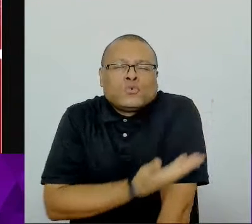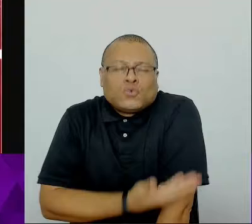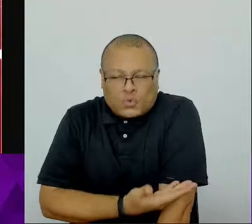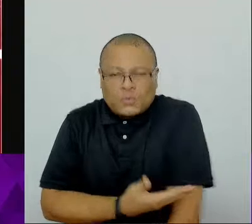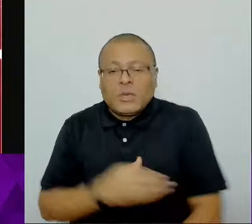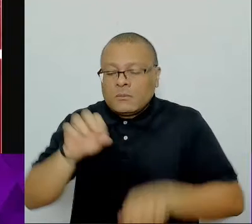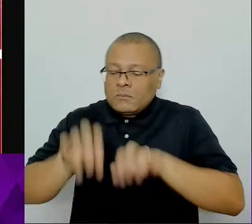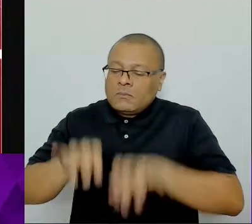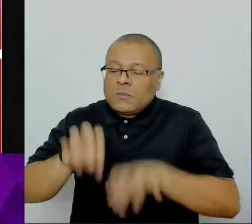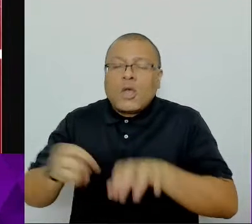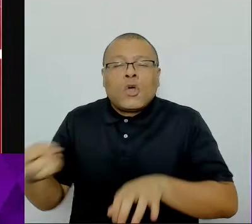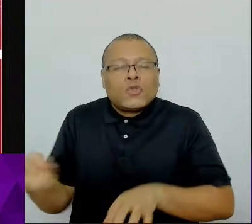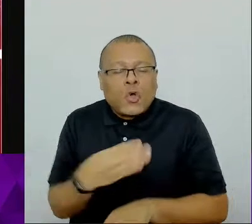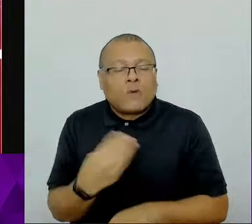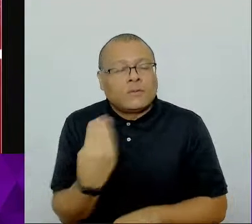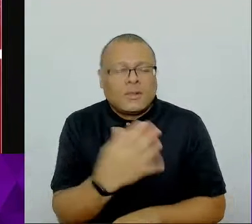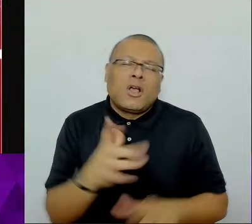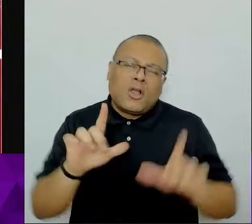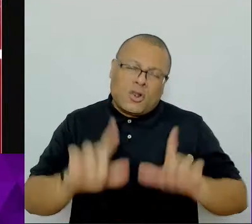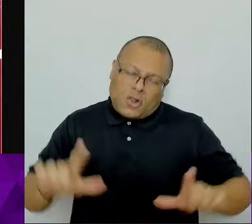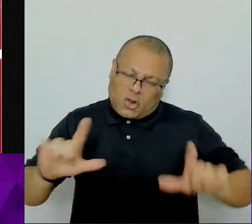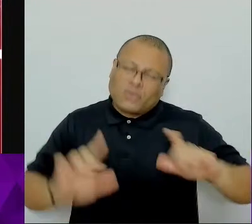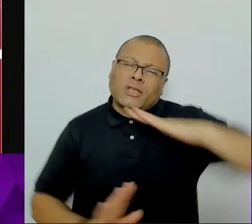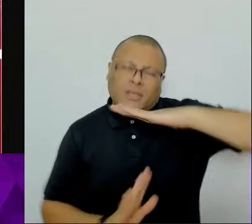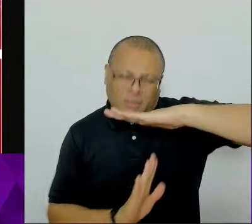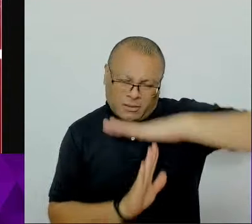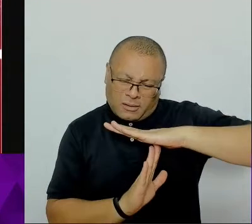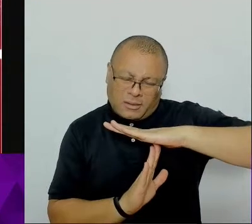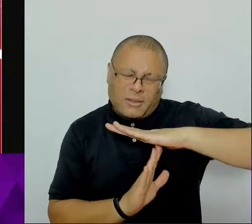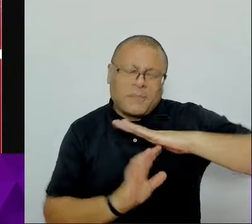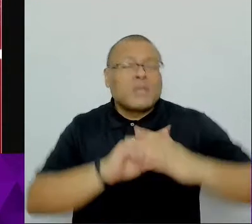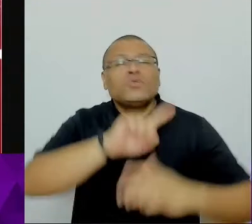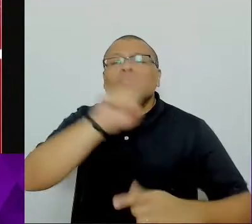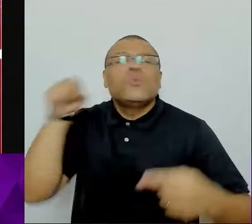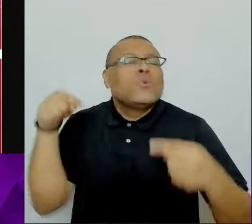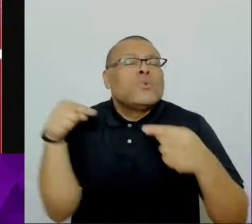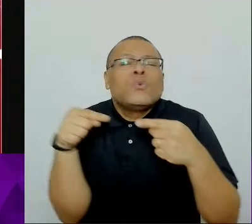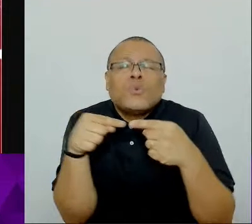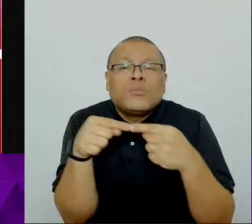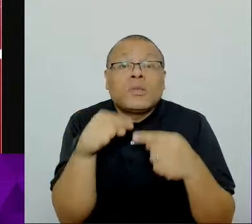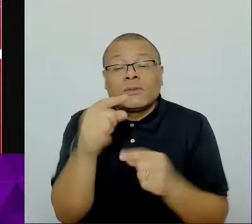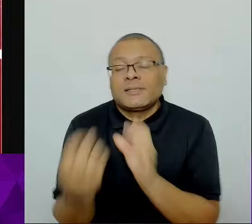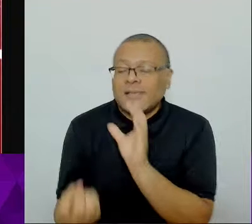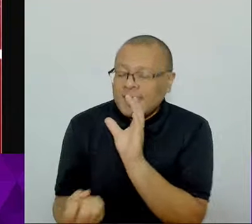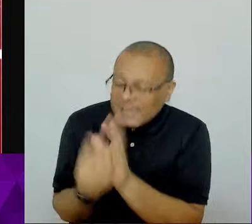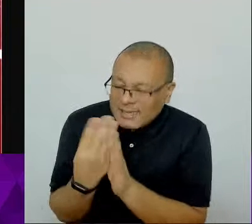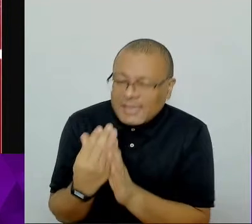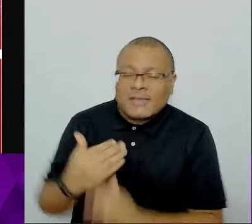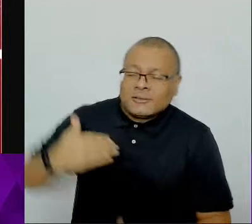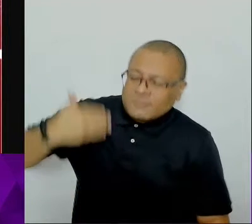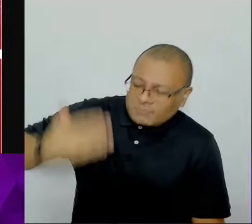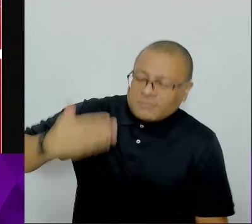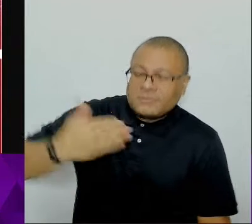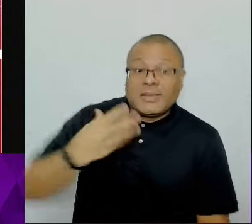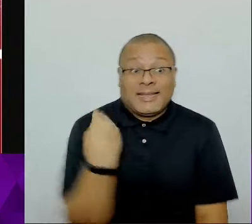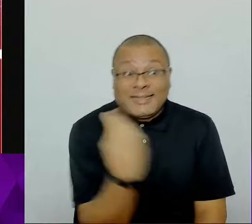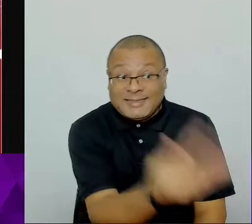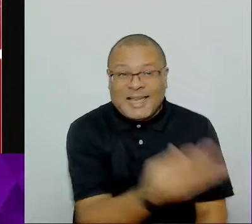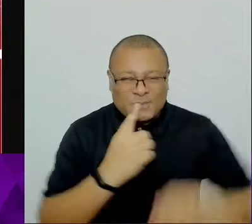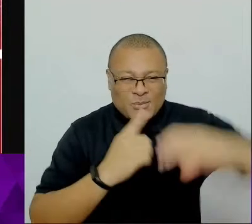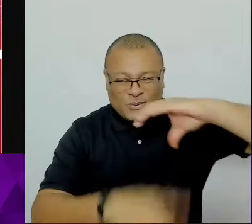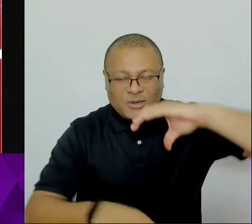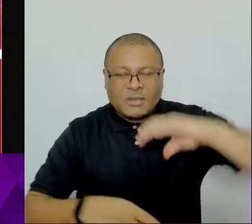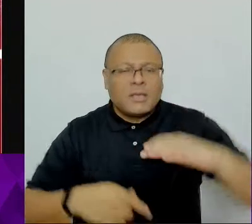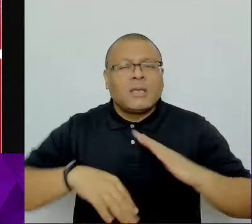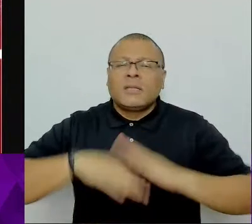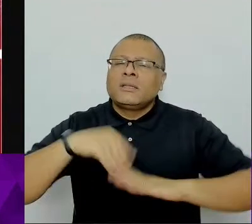é óbvio, né, tudo tem um limite, mas o ponto é, quanto mais você cria uma rotina de entrega, seja na sua carreira, seja